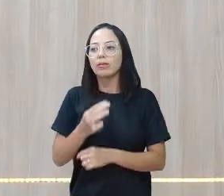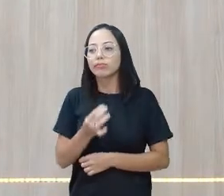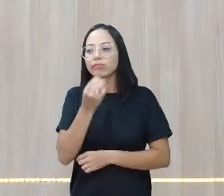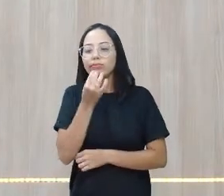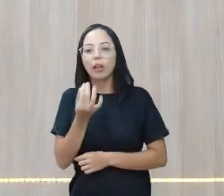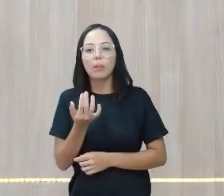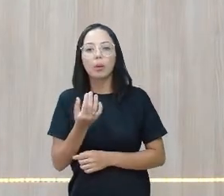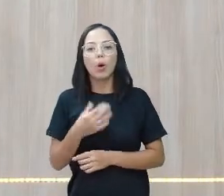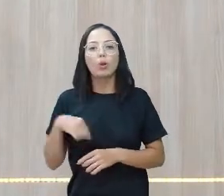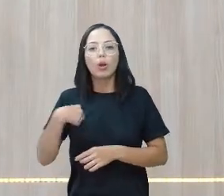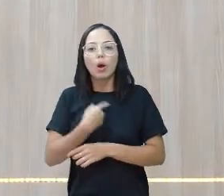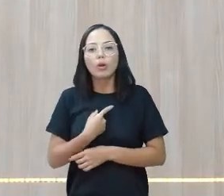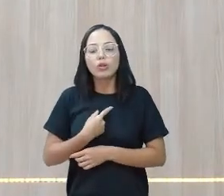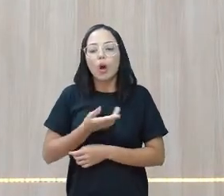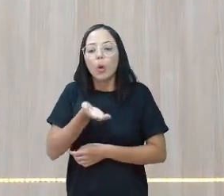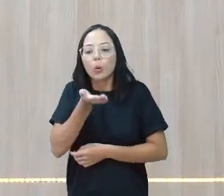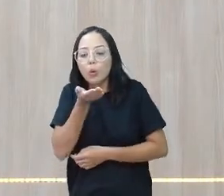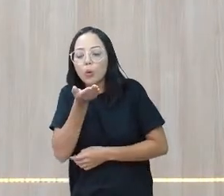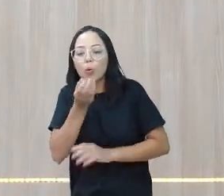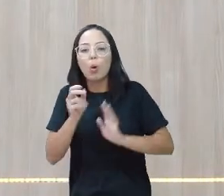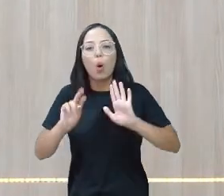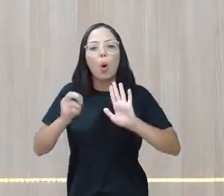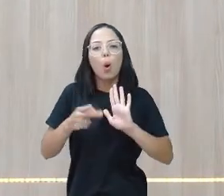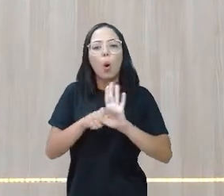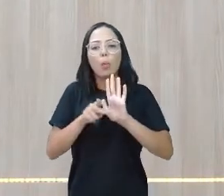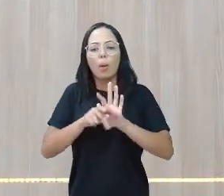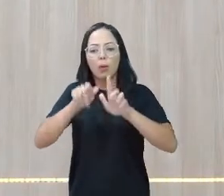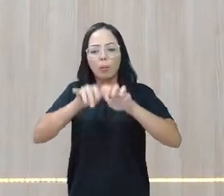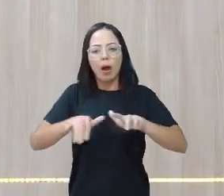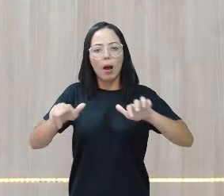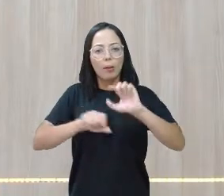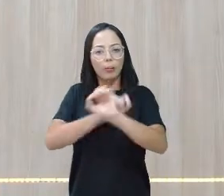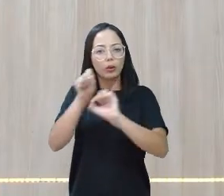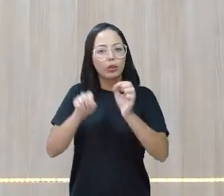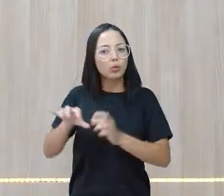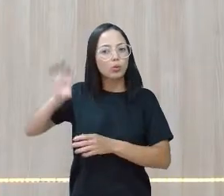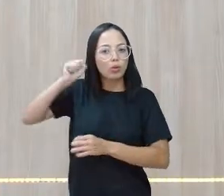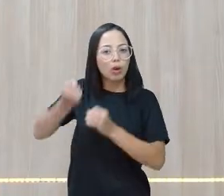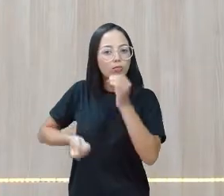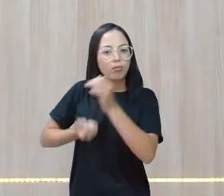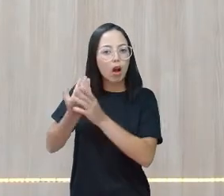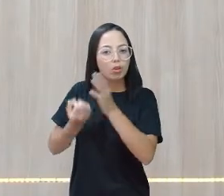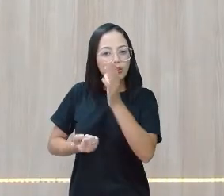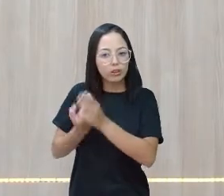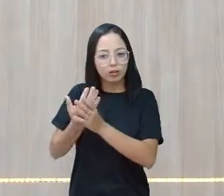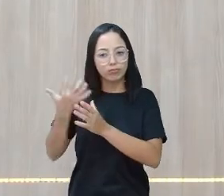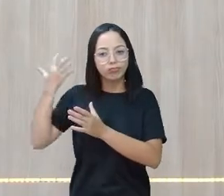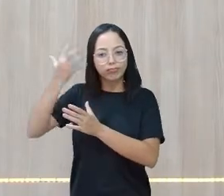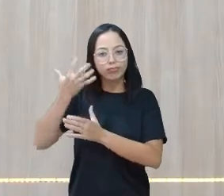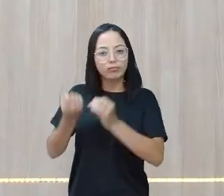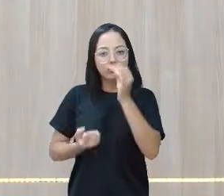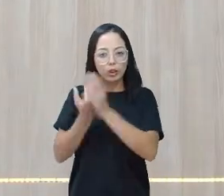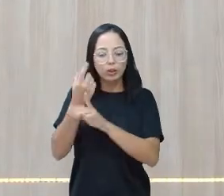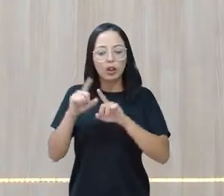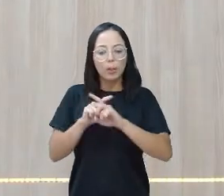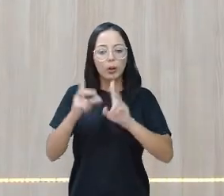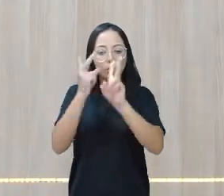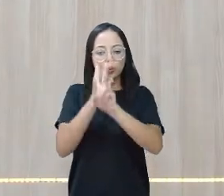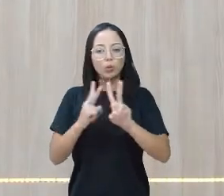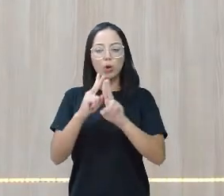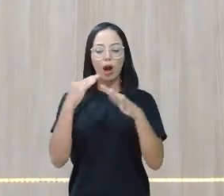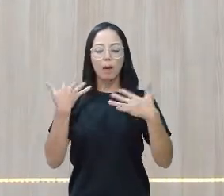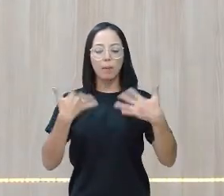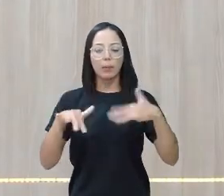coisa, ou soprar, não é? Ou arranhar, ou riscar, para que o som seja produzido, para que o ar possa